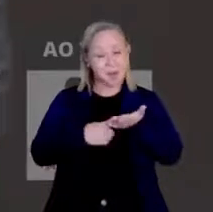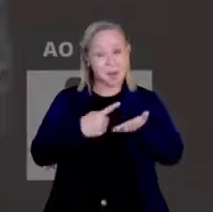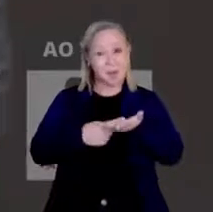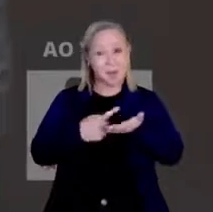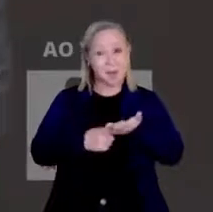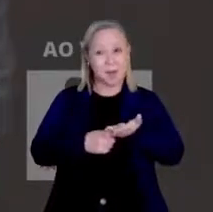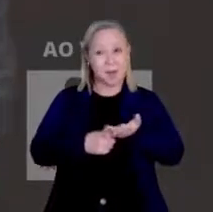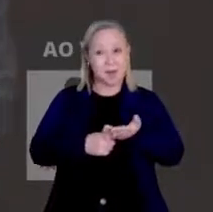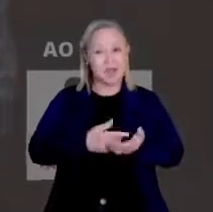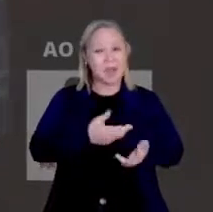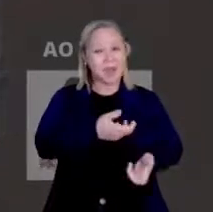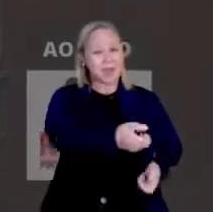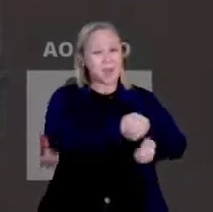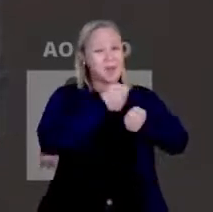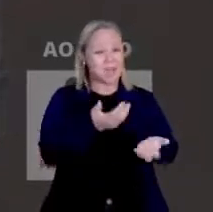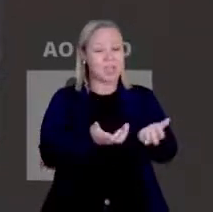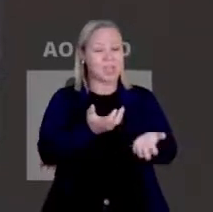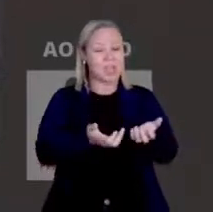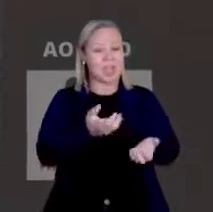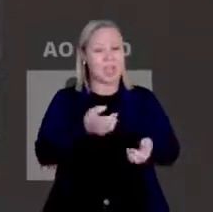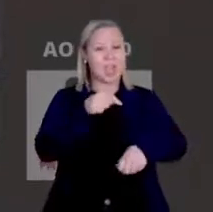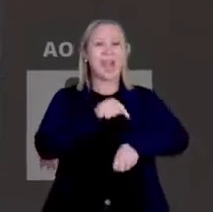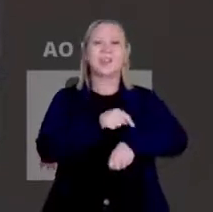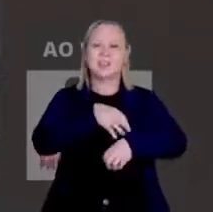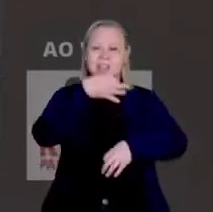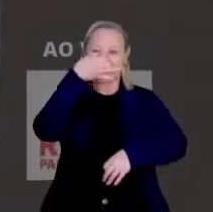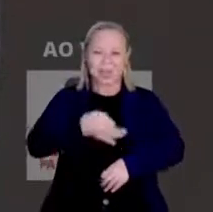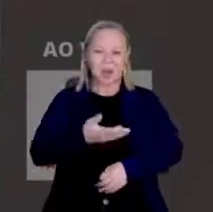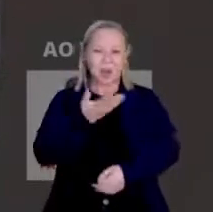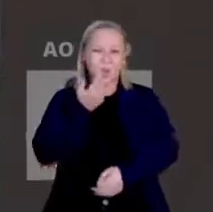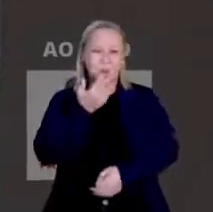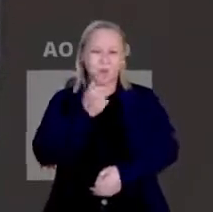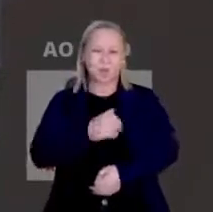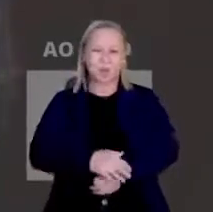Luiz Inácio Lula da Silva, falando ao vivo com os nossos ouvintes.